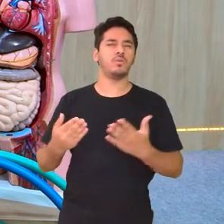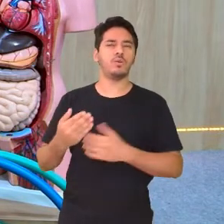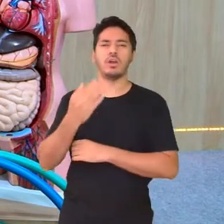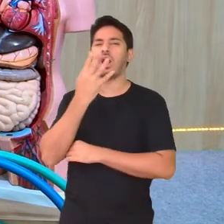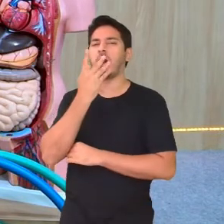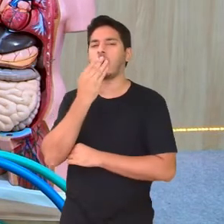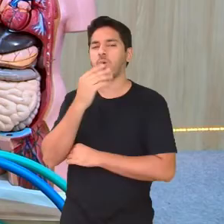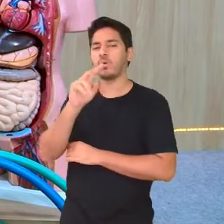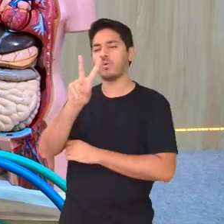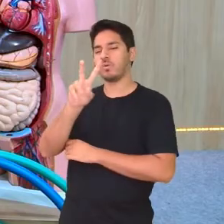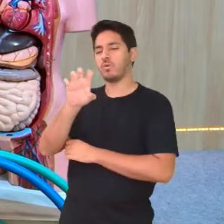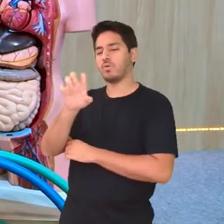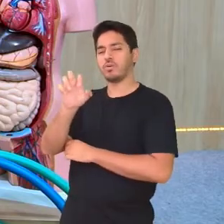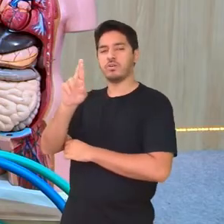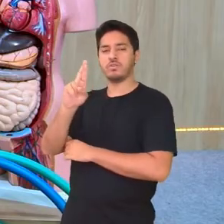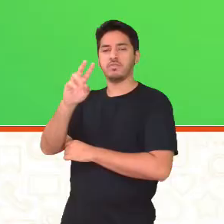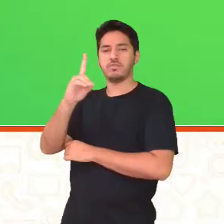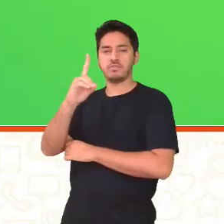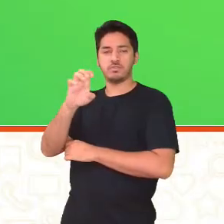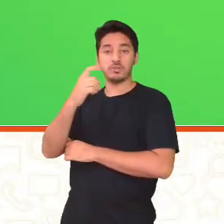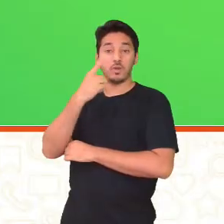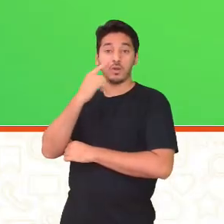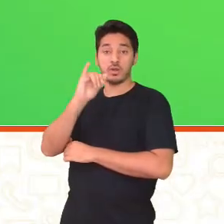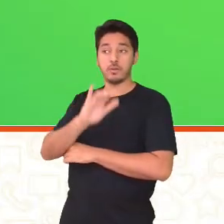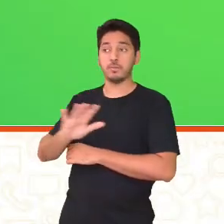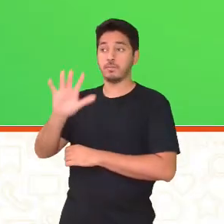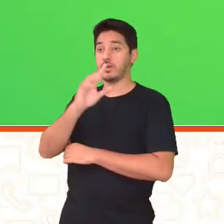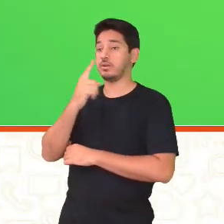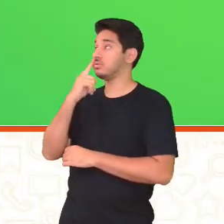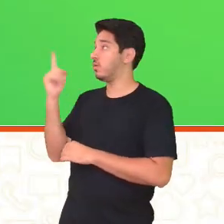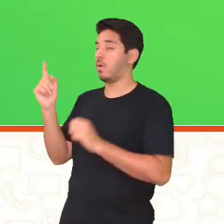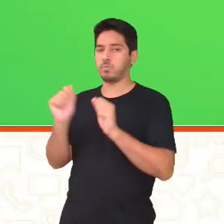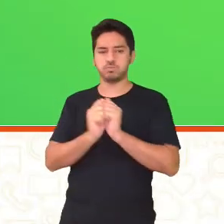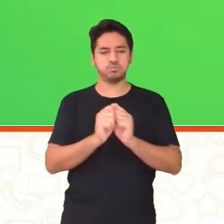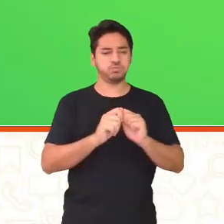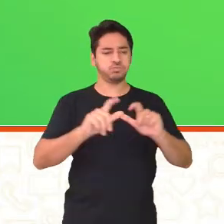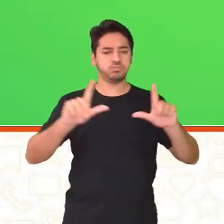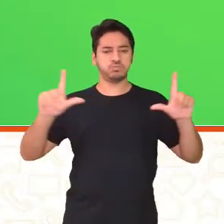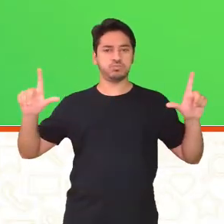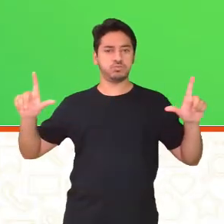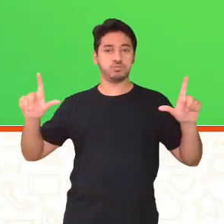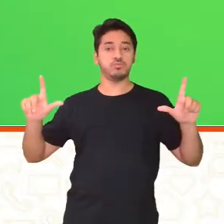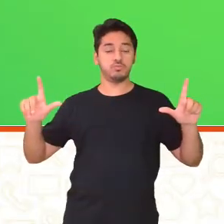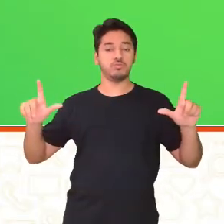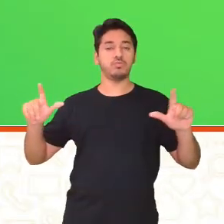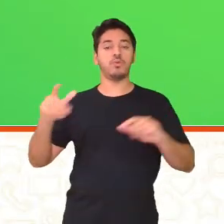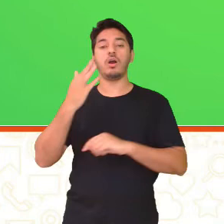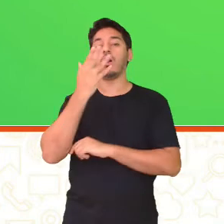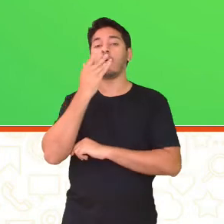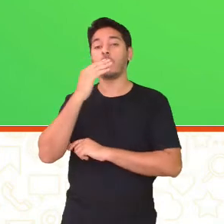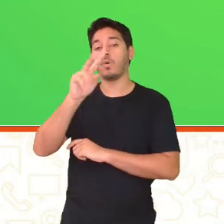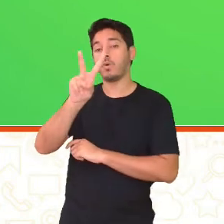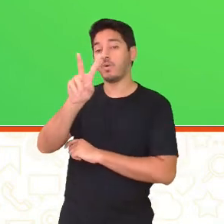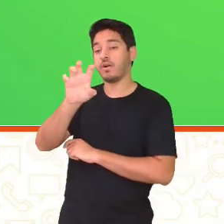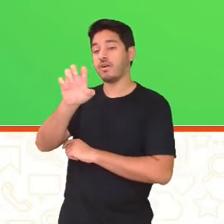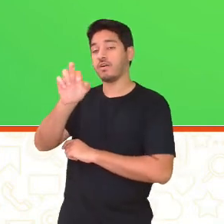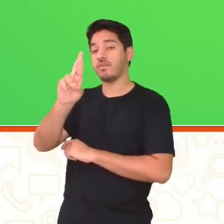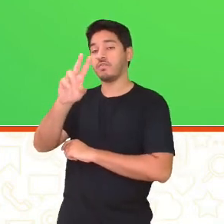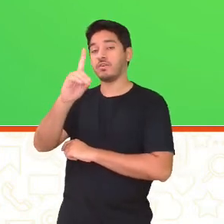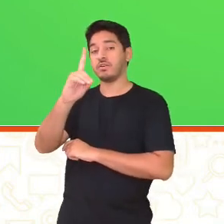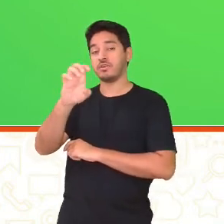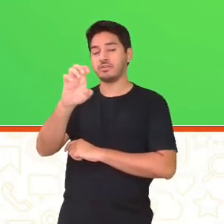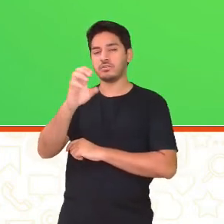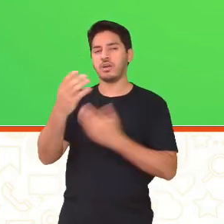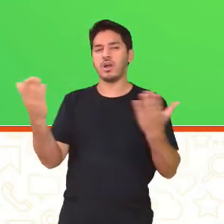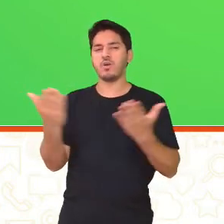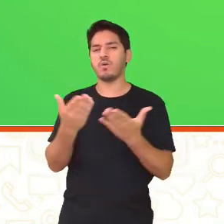sabe qual é a cor verde? Olha aí na tela. Eu deixei a tela cheia com a cor verde. Vamos agora observar a